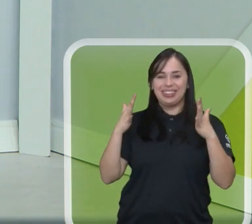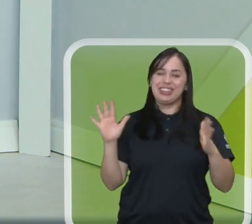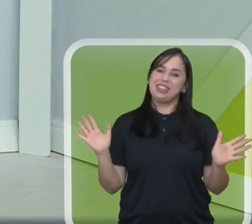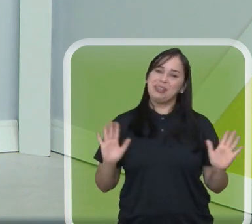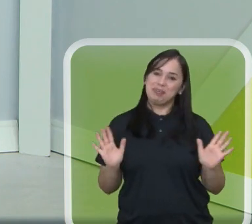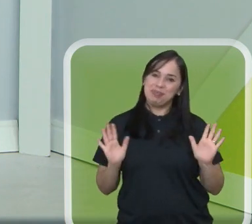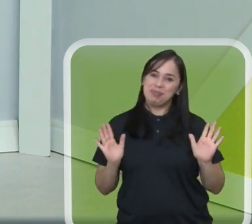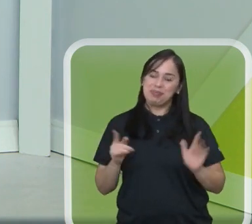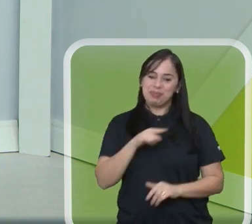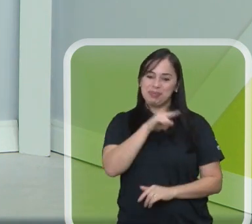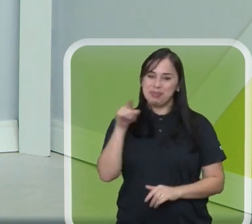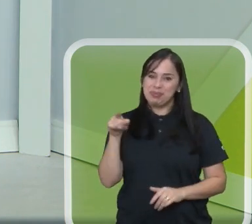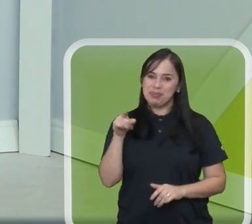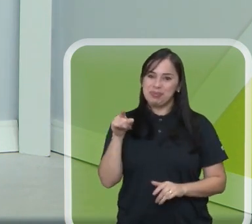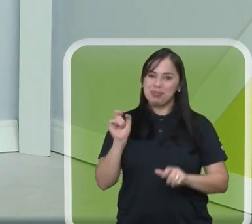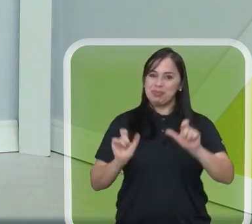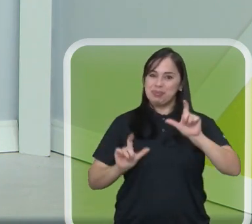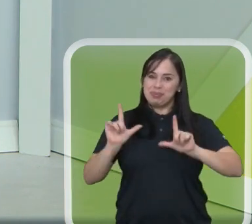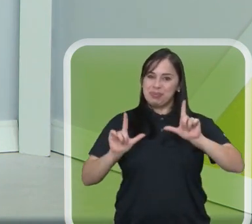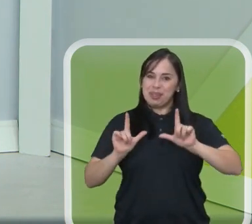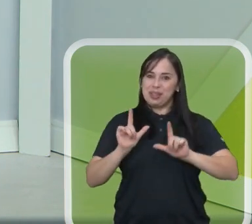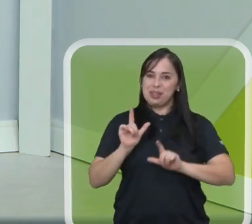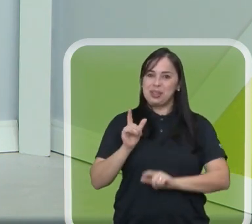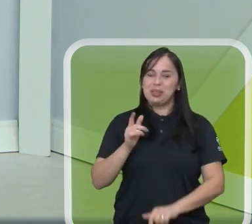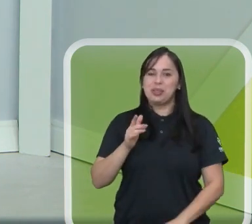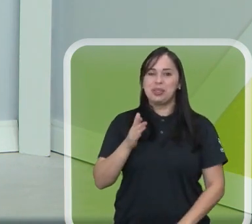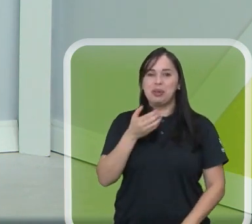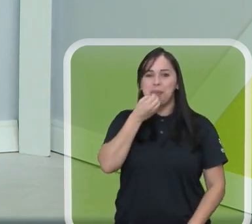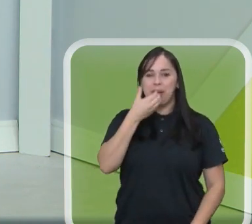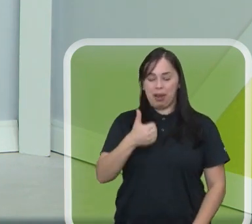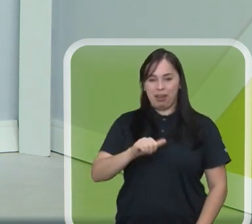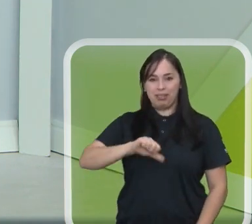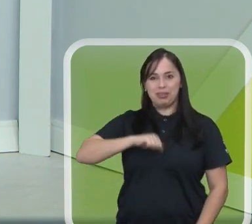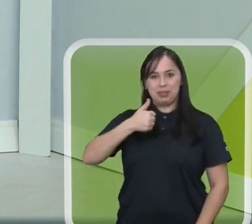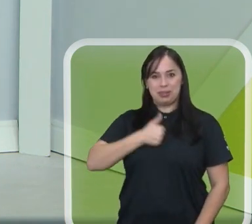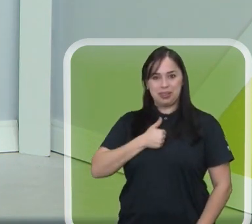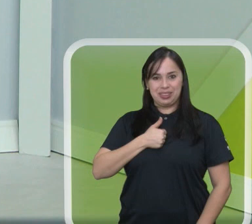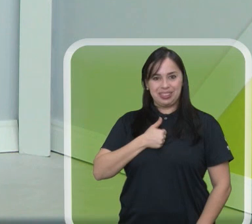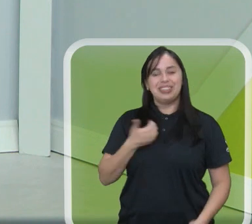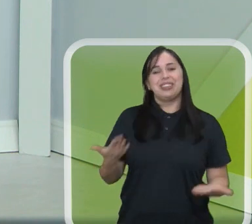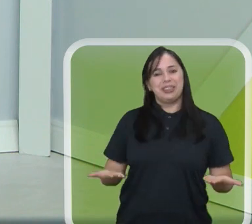despedindo, você fica agora com o programa De Bem Com Você, com a bela Gisele